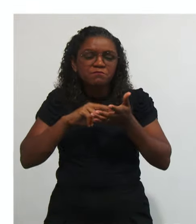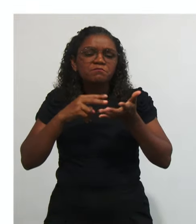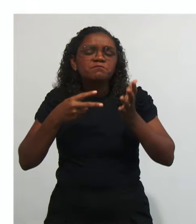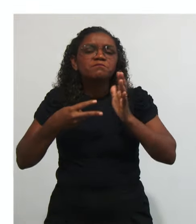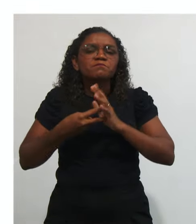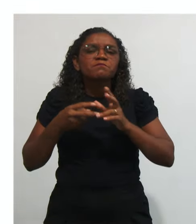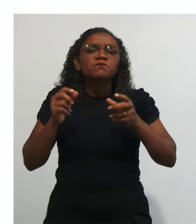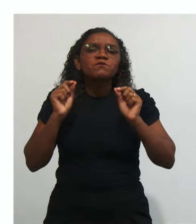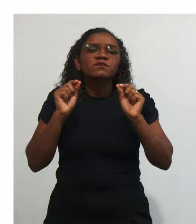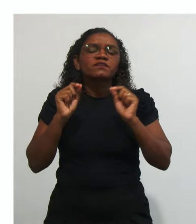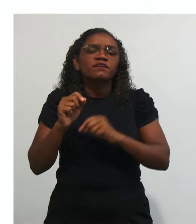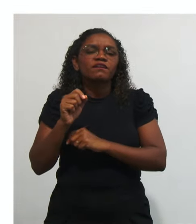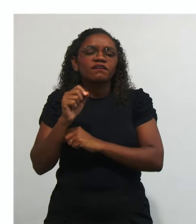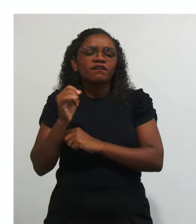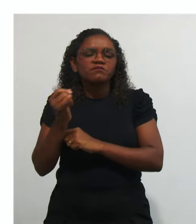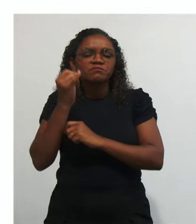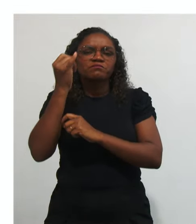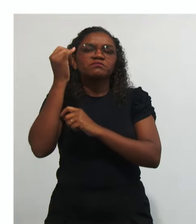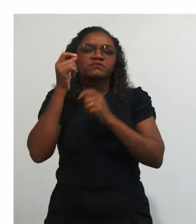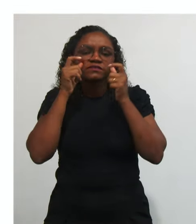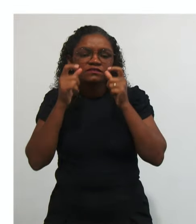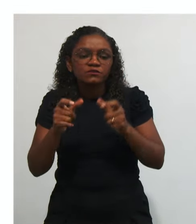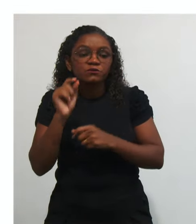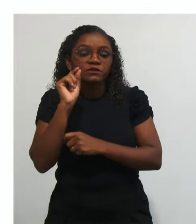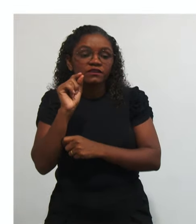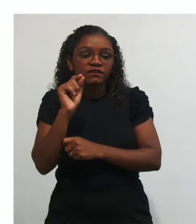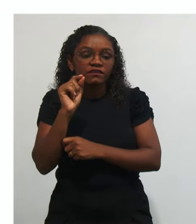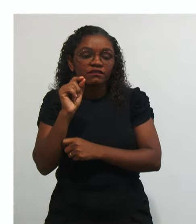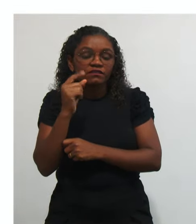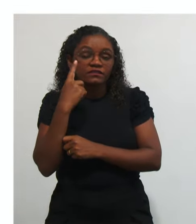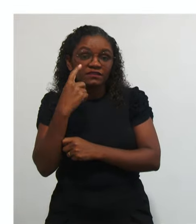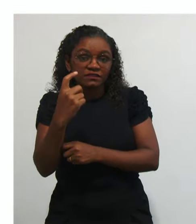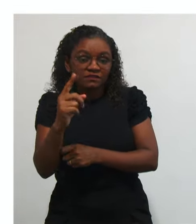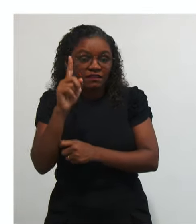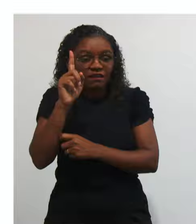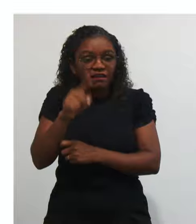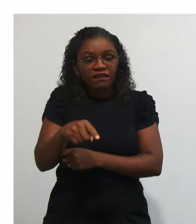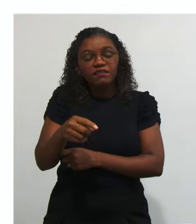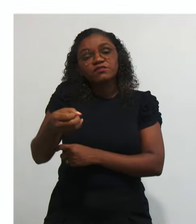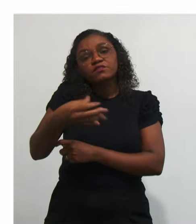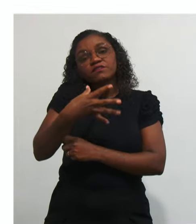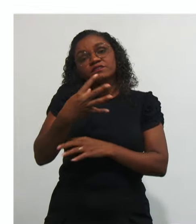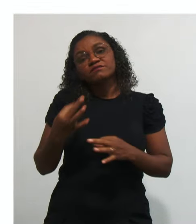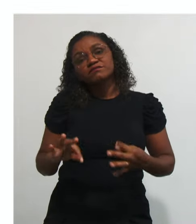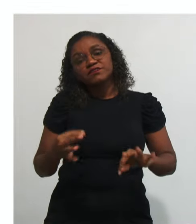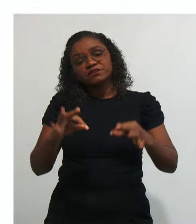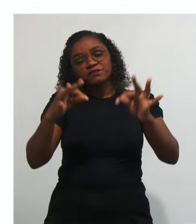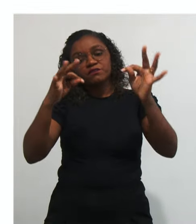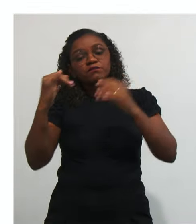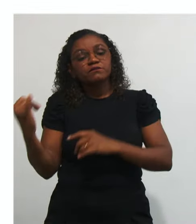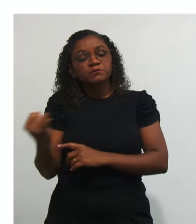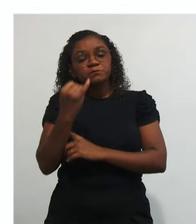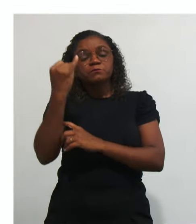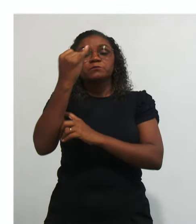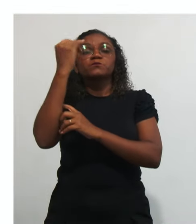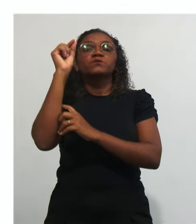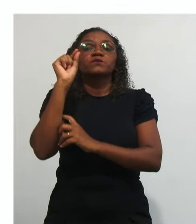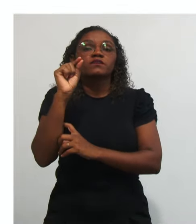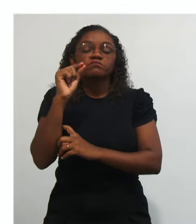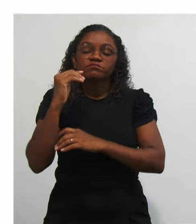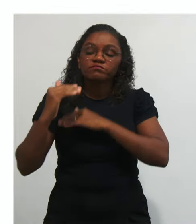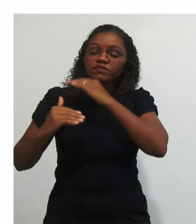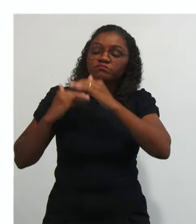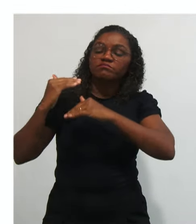perceber que inovação tecnológica ela é é essencial também para o